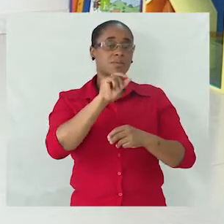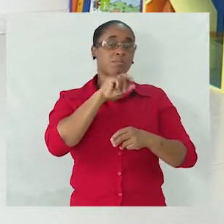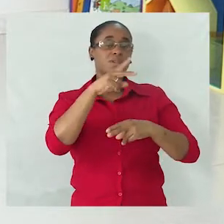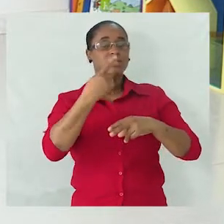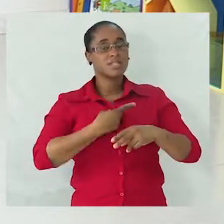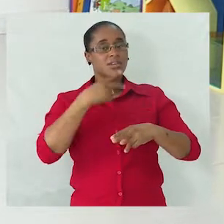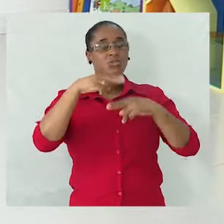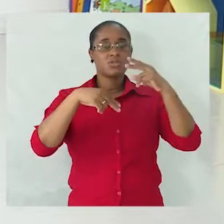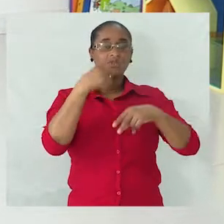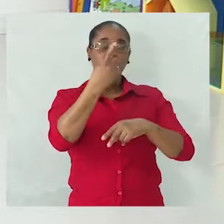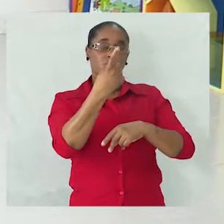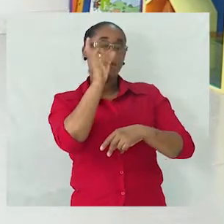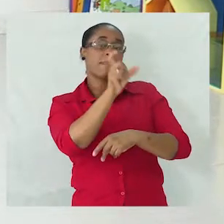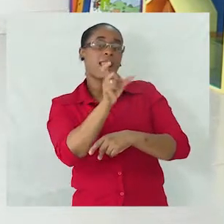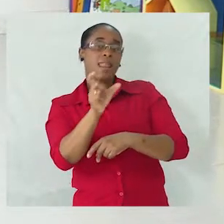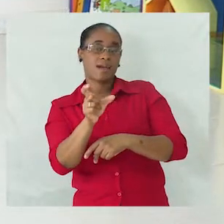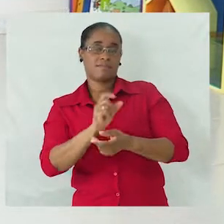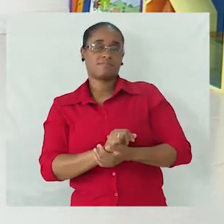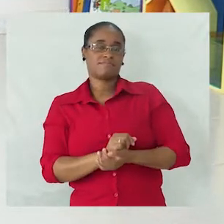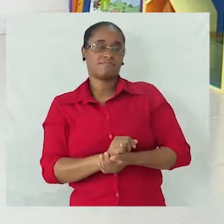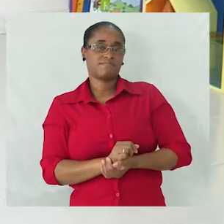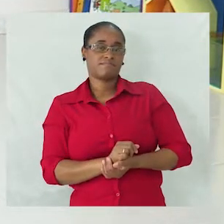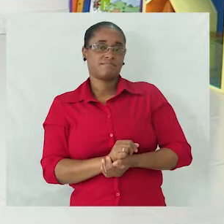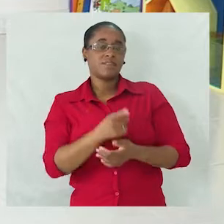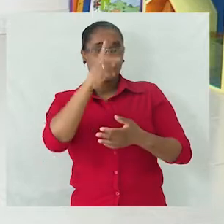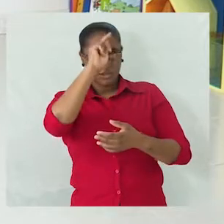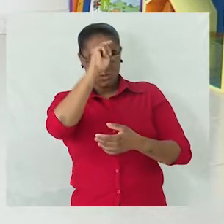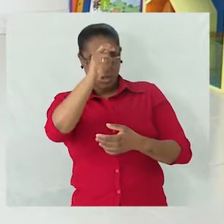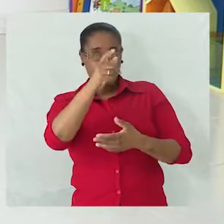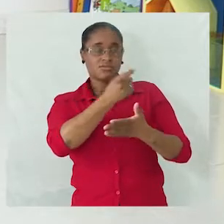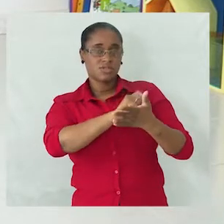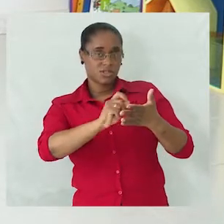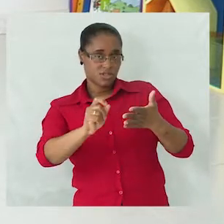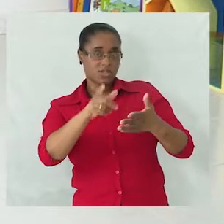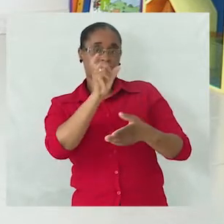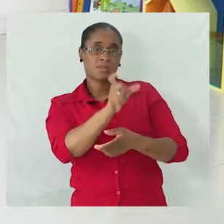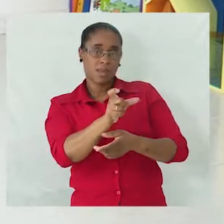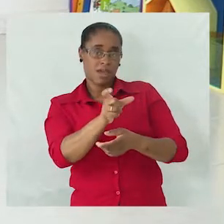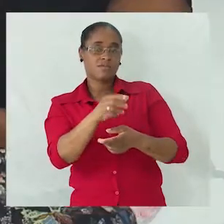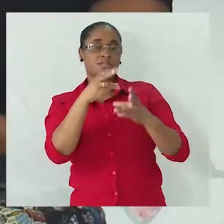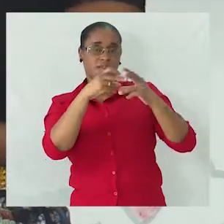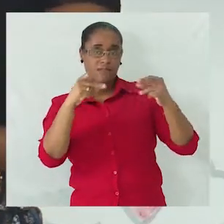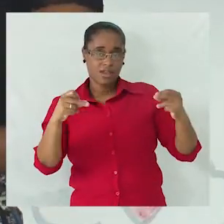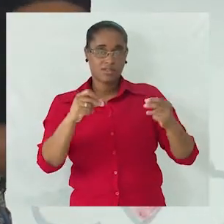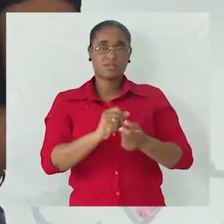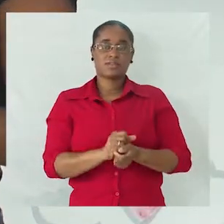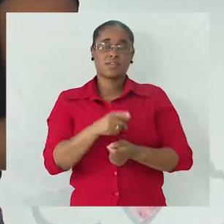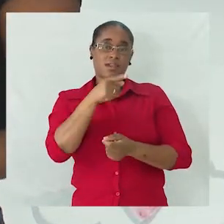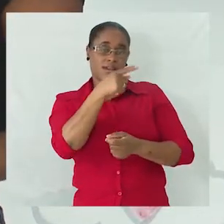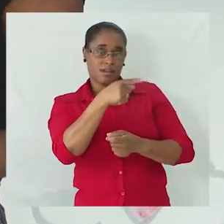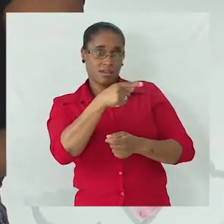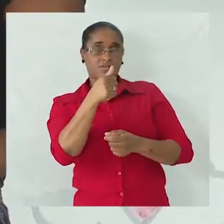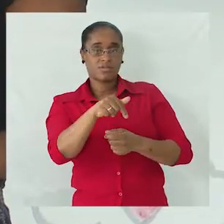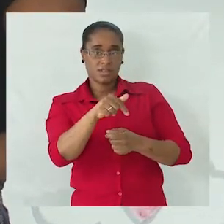constituída por uma palavra. Respeitando a escrita das palavras e da frase, aqui temos um